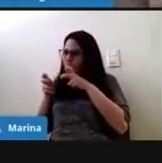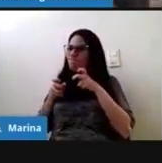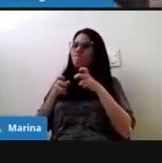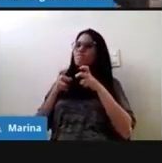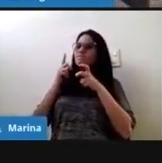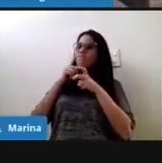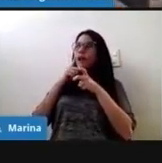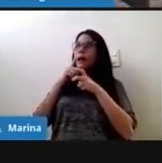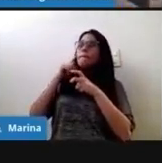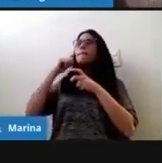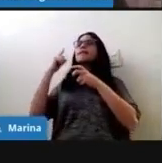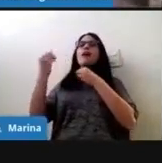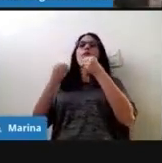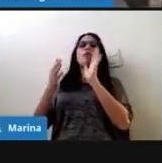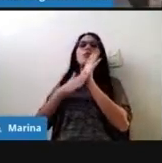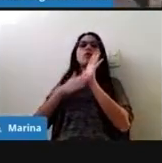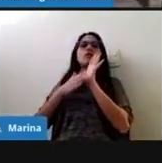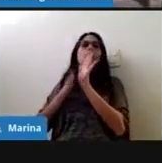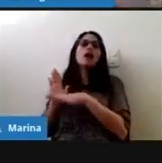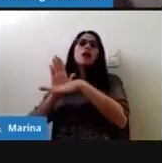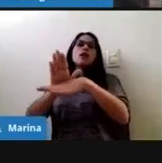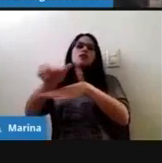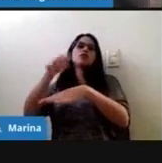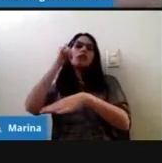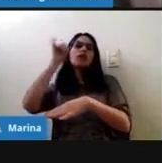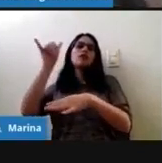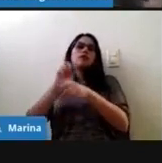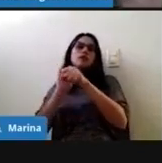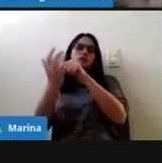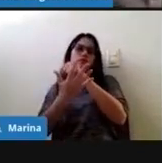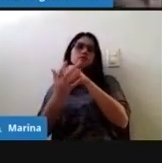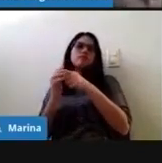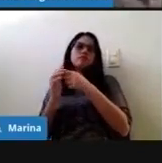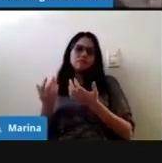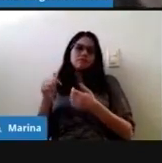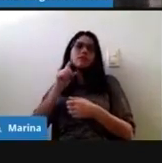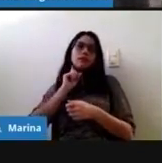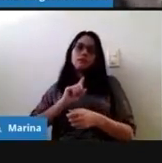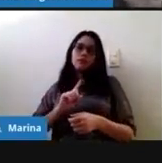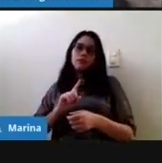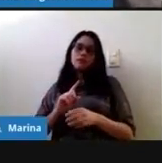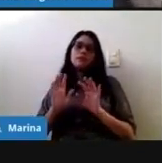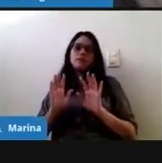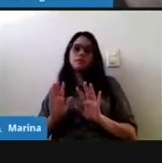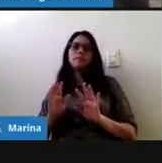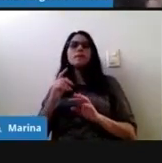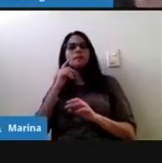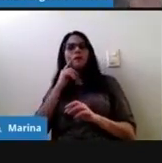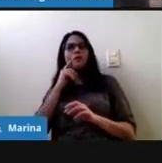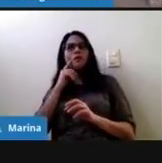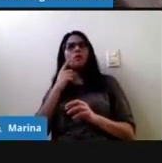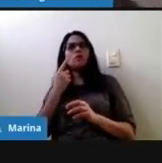nas políticas públicas de prevenção da Covid aqui em Minas. Muito por conta do que eu retomo a conversa com